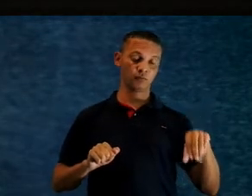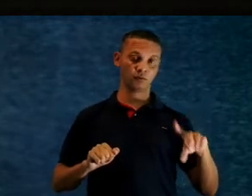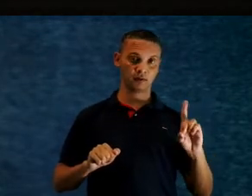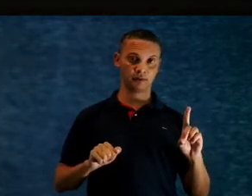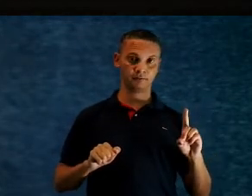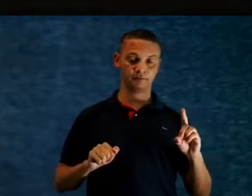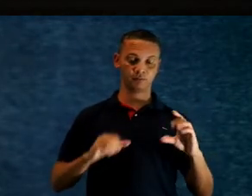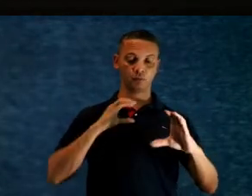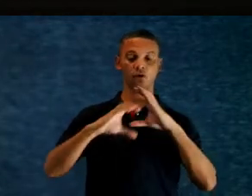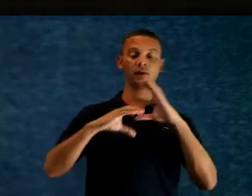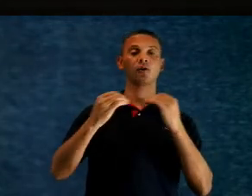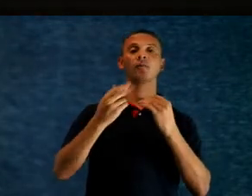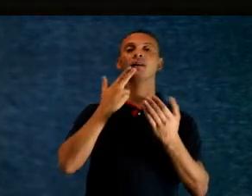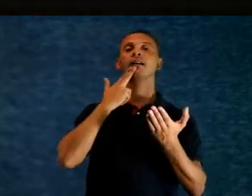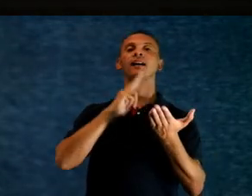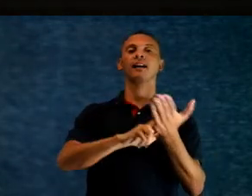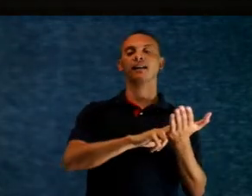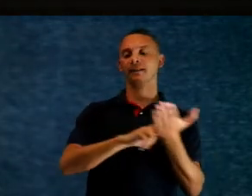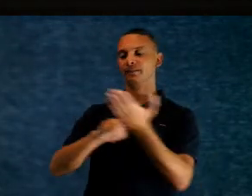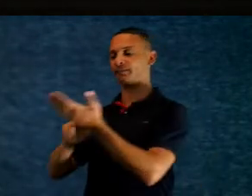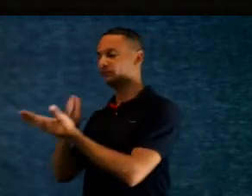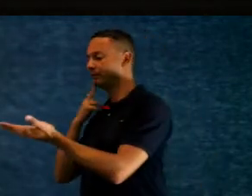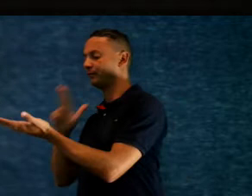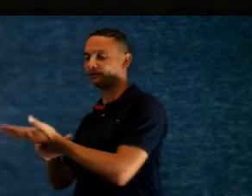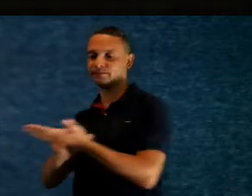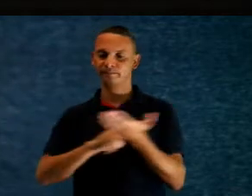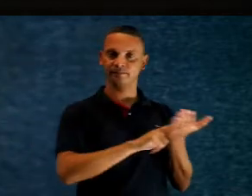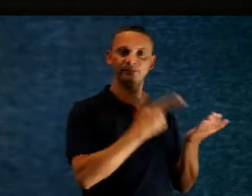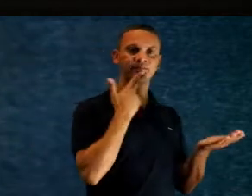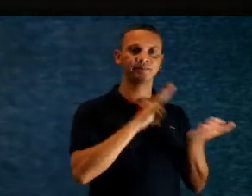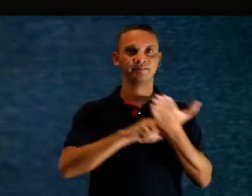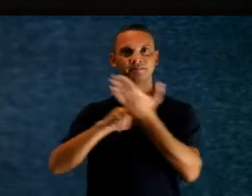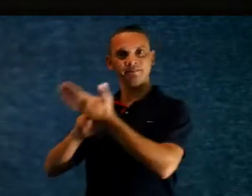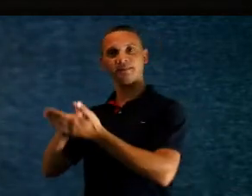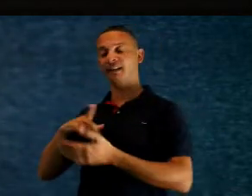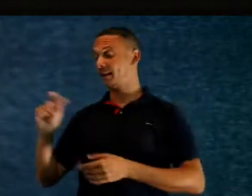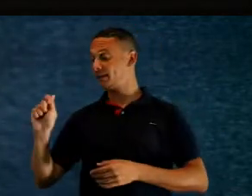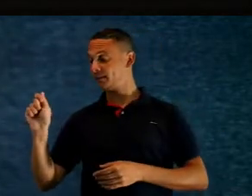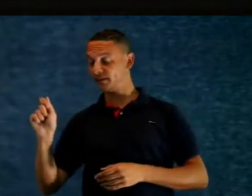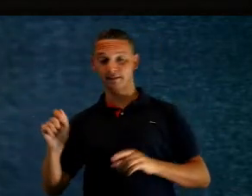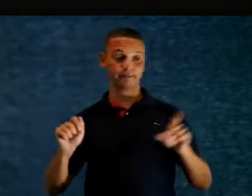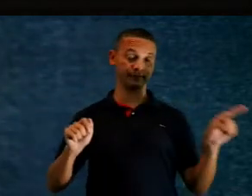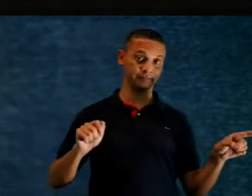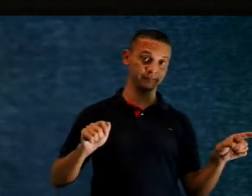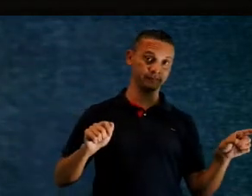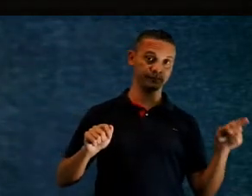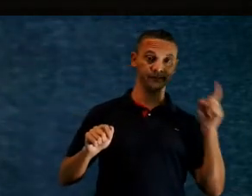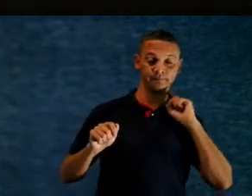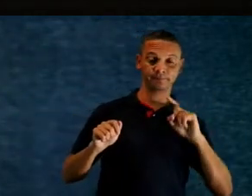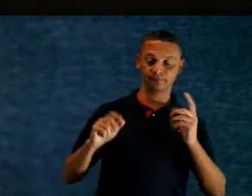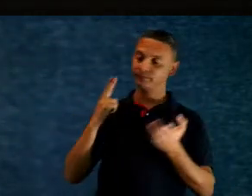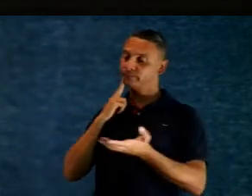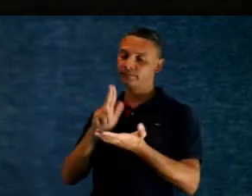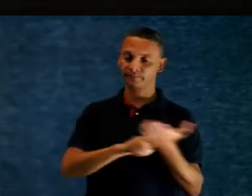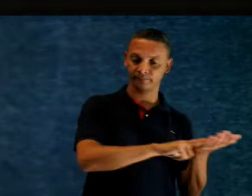que fazem parte do acervo da família, né, não foram publicadas, algumas